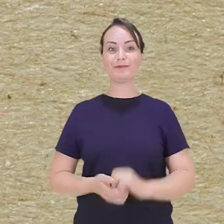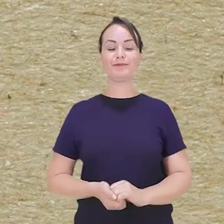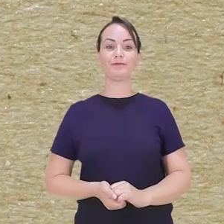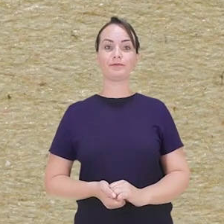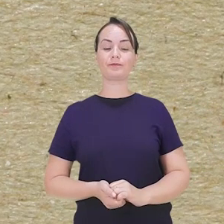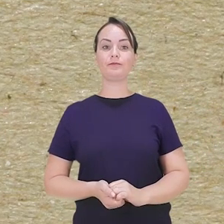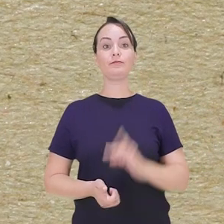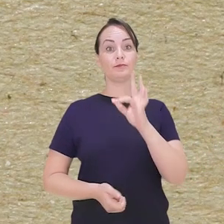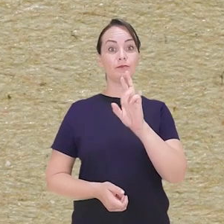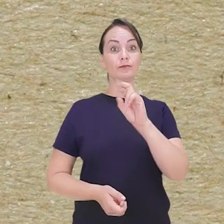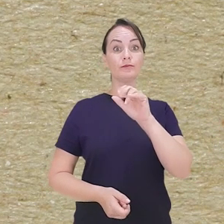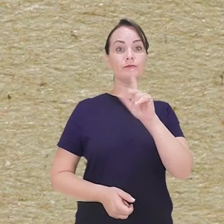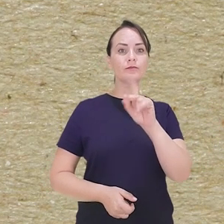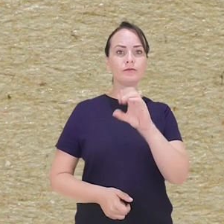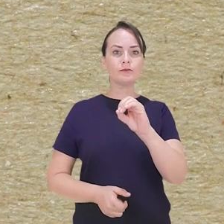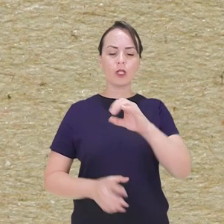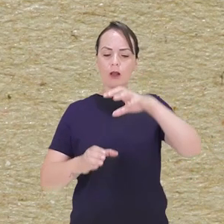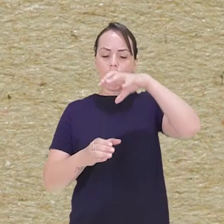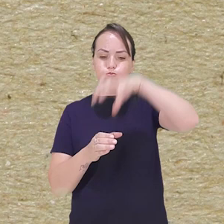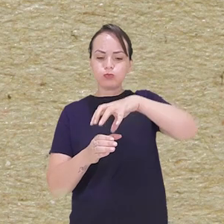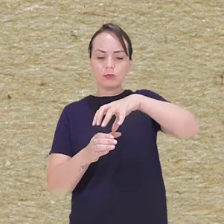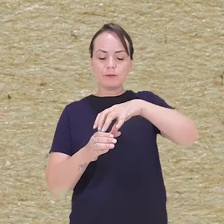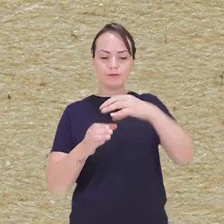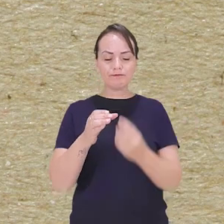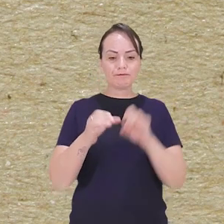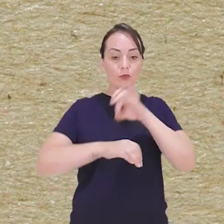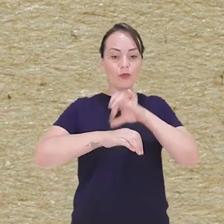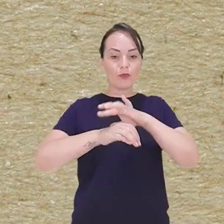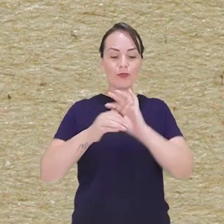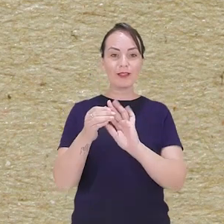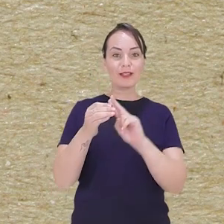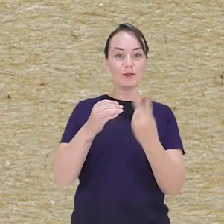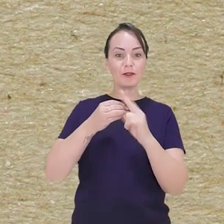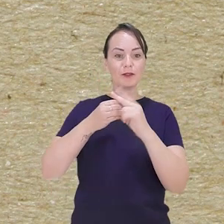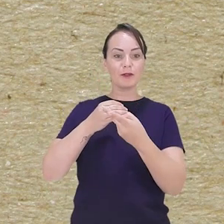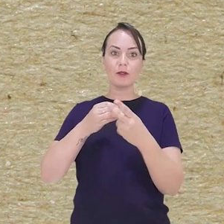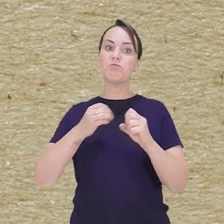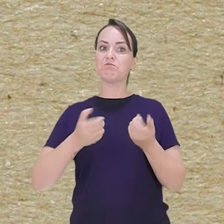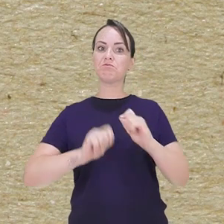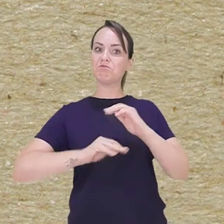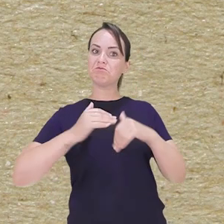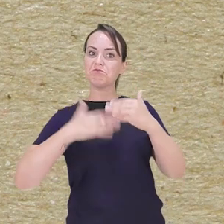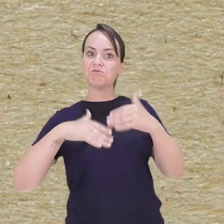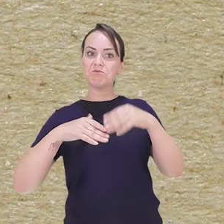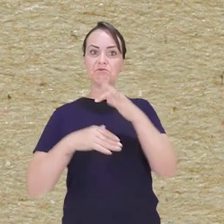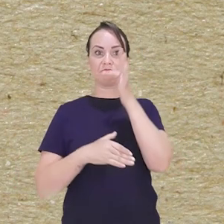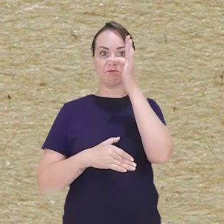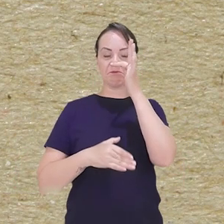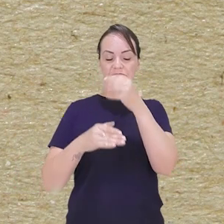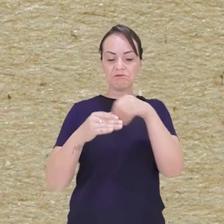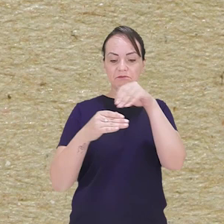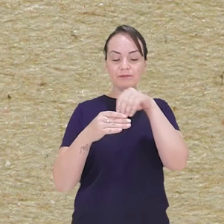Um terrário fechado é uma pequena estufa feita dentro de um vidro transparente, onde se pode desenvolver algumas espécies de